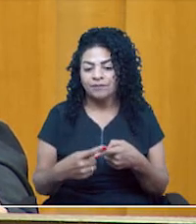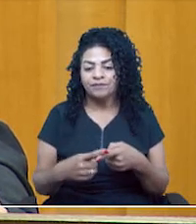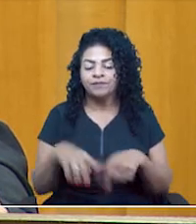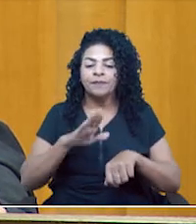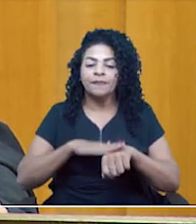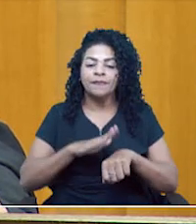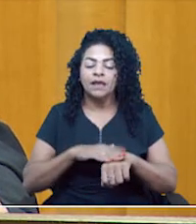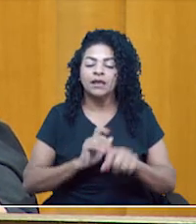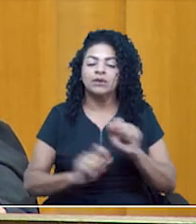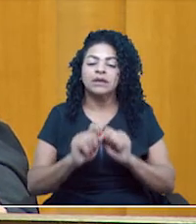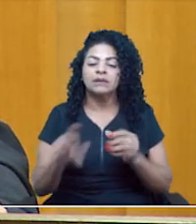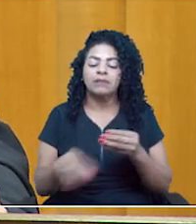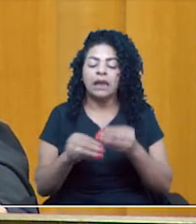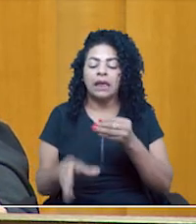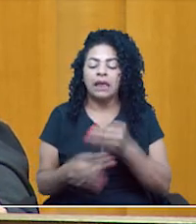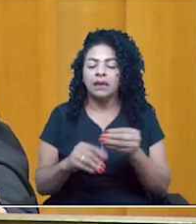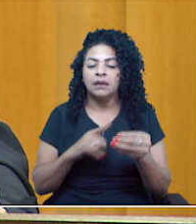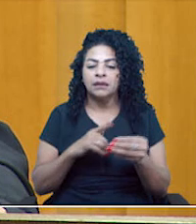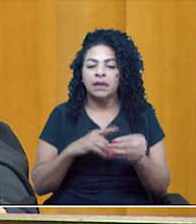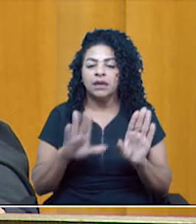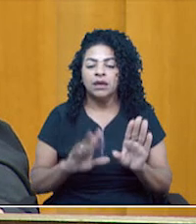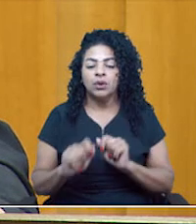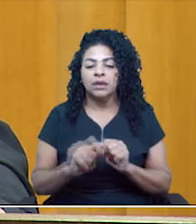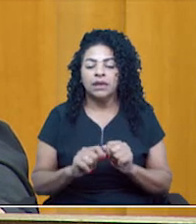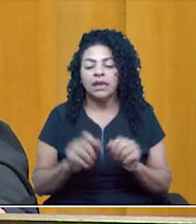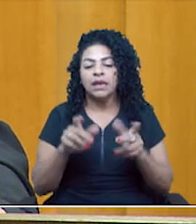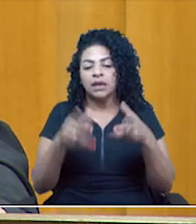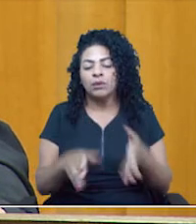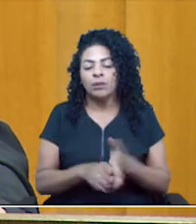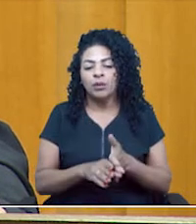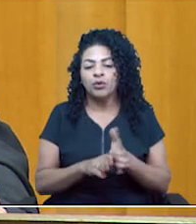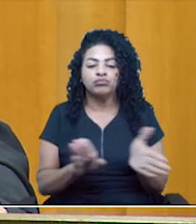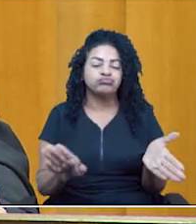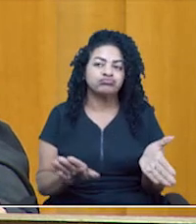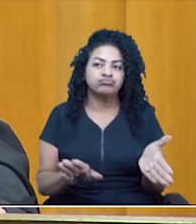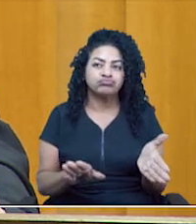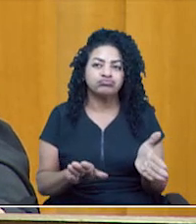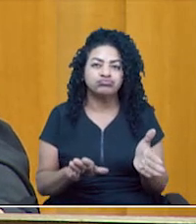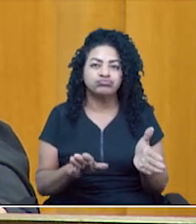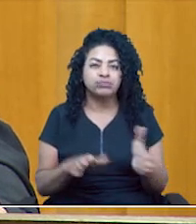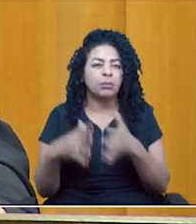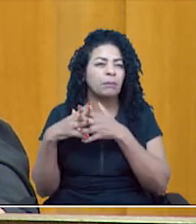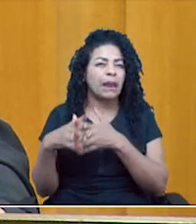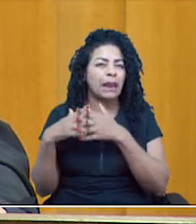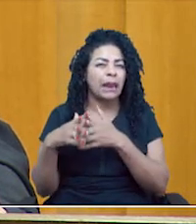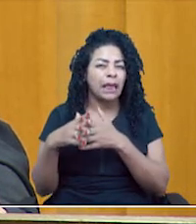fragmentos ou algumas peças, como um quebra-cabeça, que eu me permito trazer para os senhores.